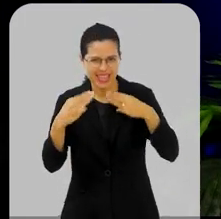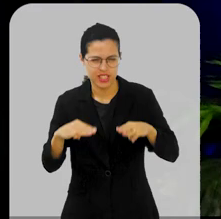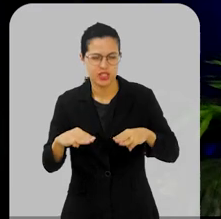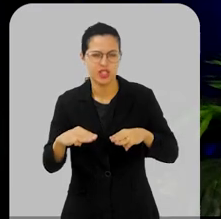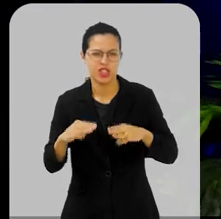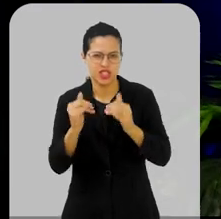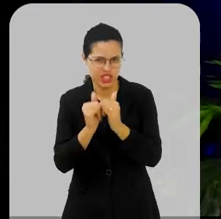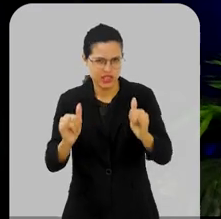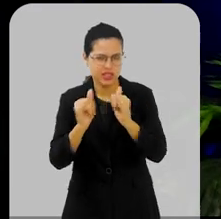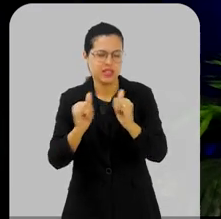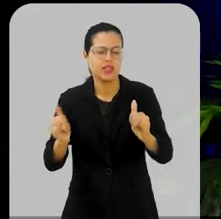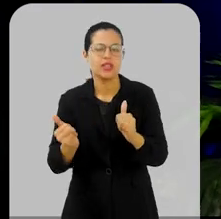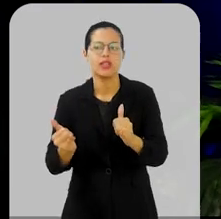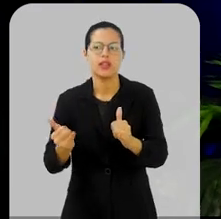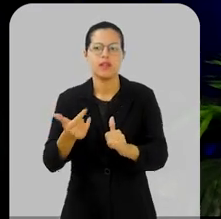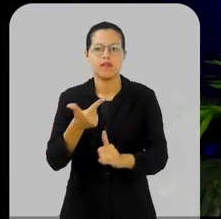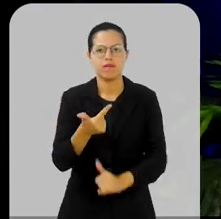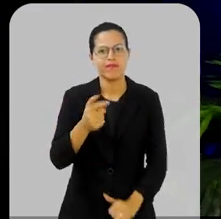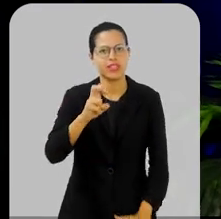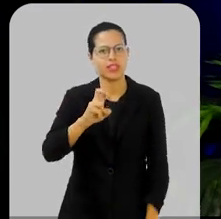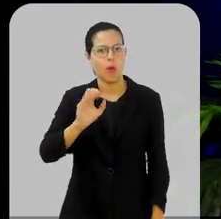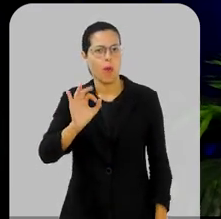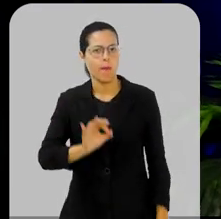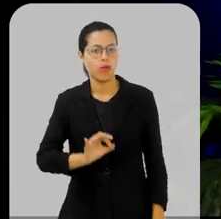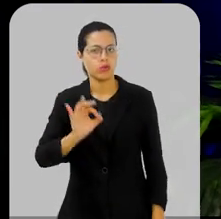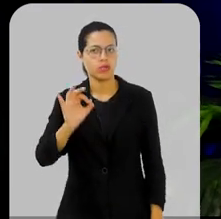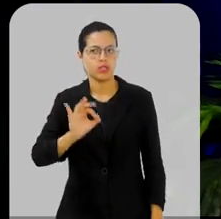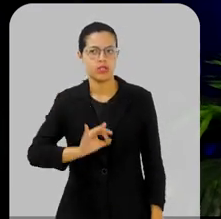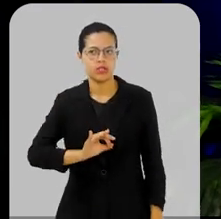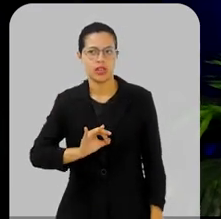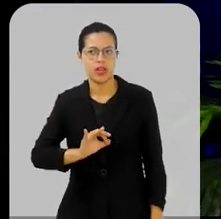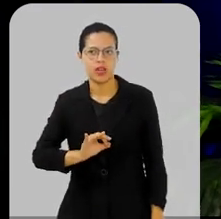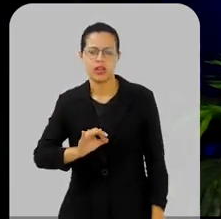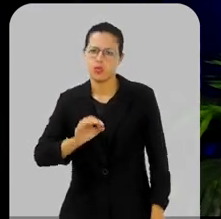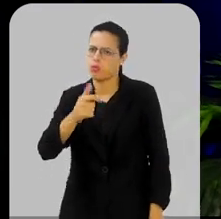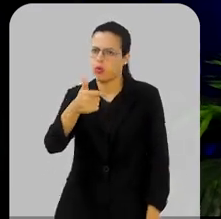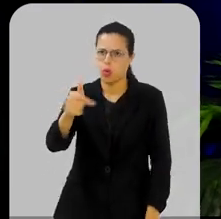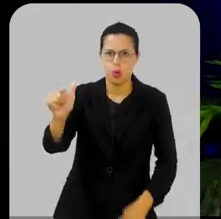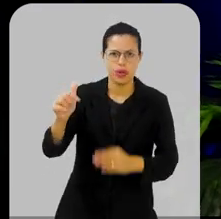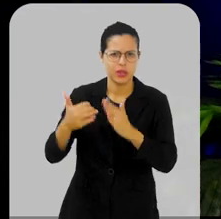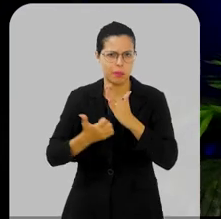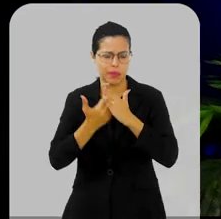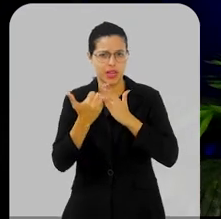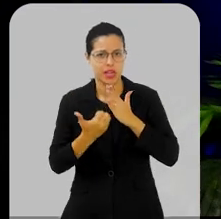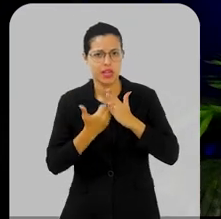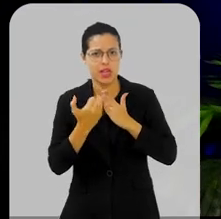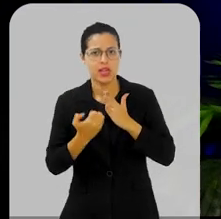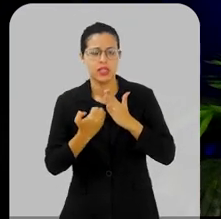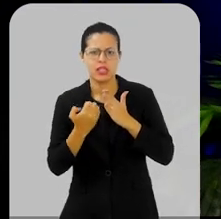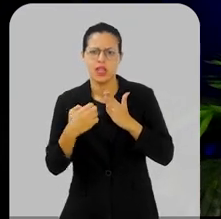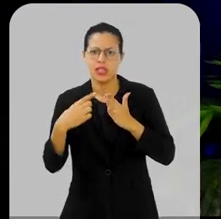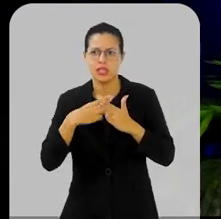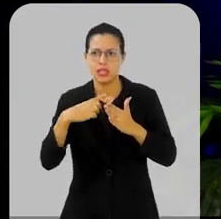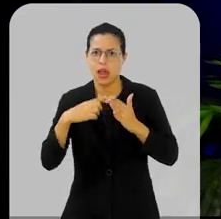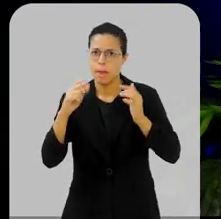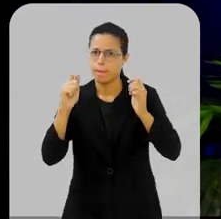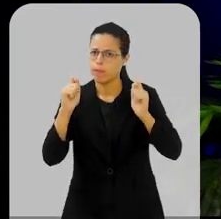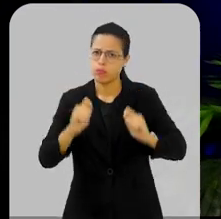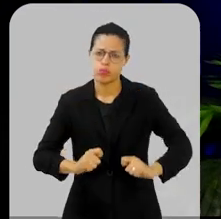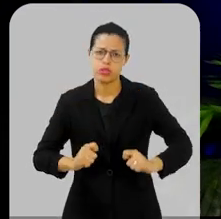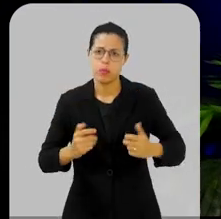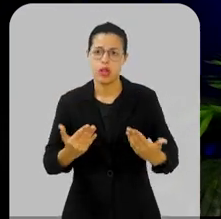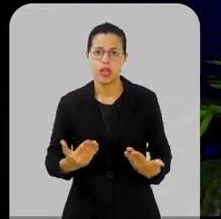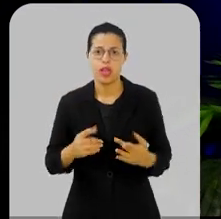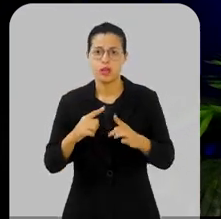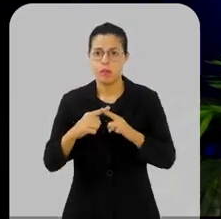sendo noticiado que se estuda que 25% possa ser pelo SAF. Então, tem uma porção de probabilidade,